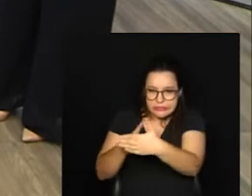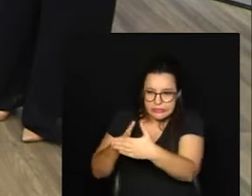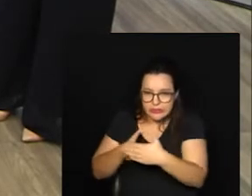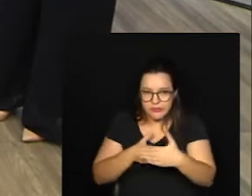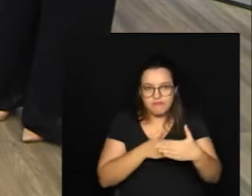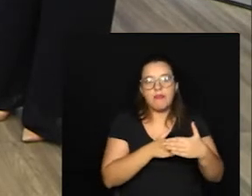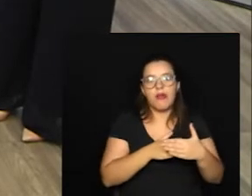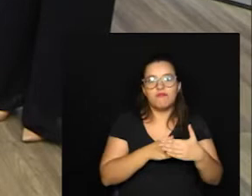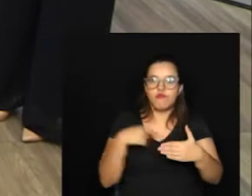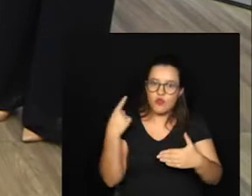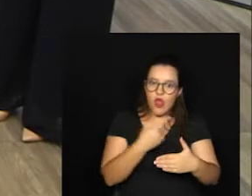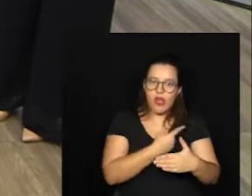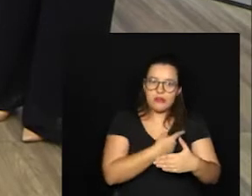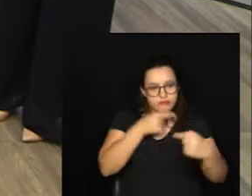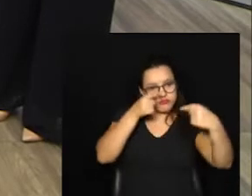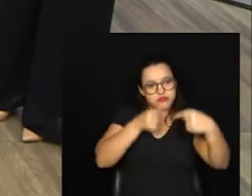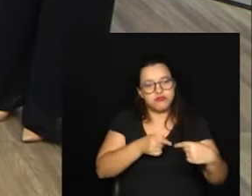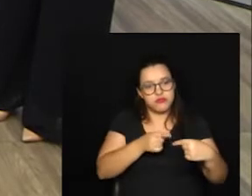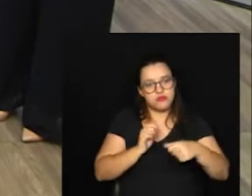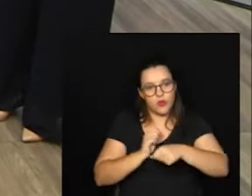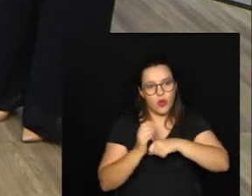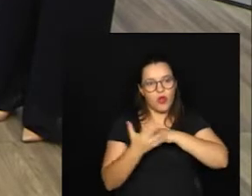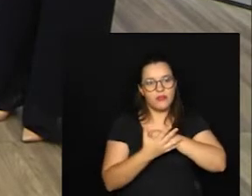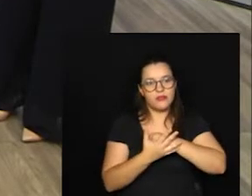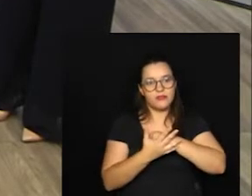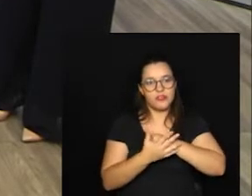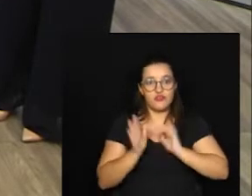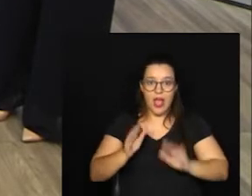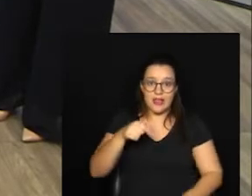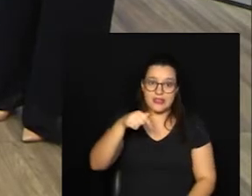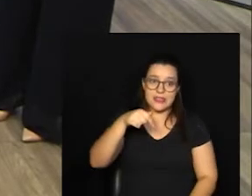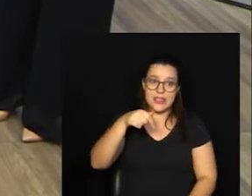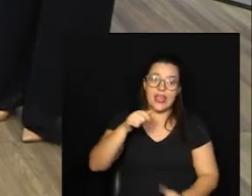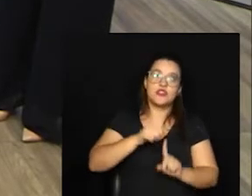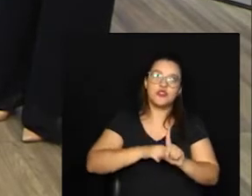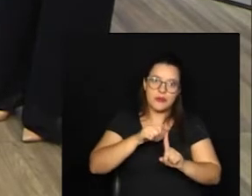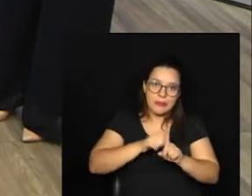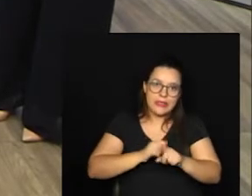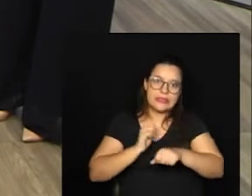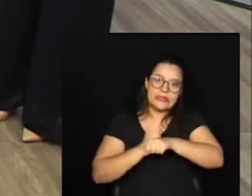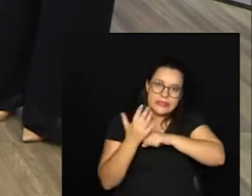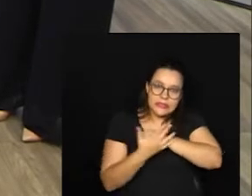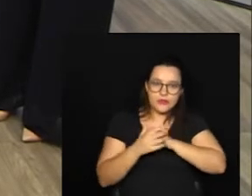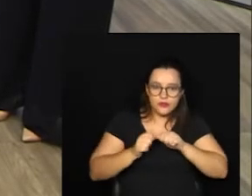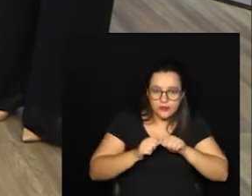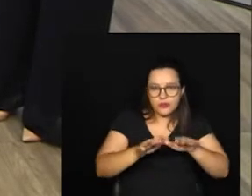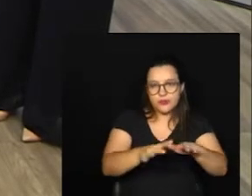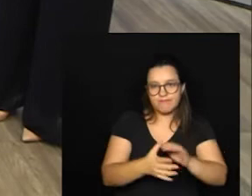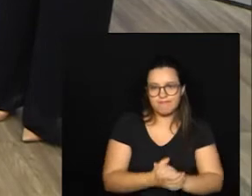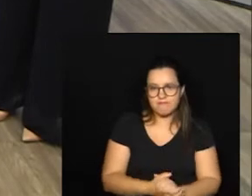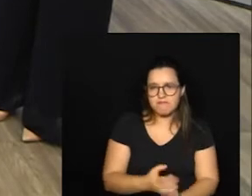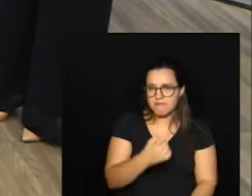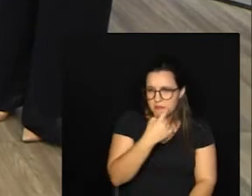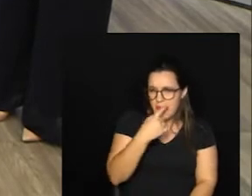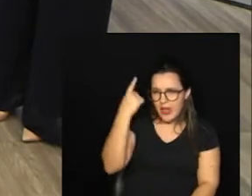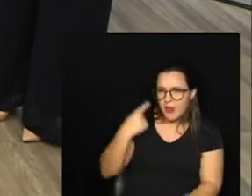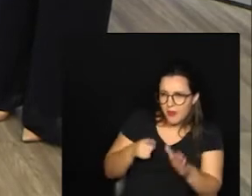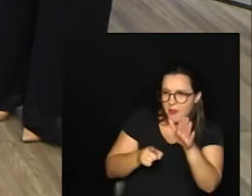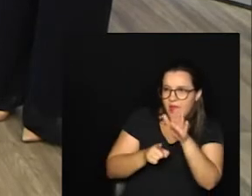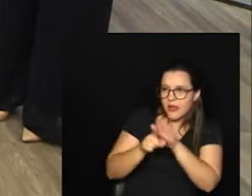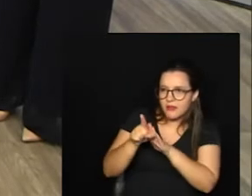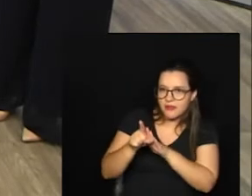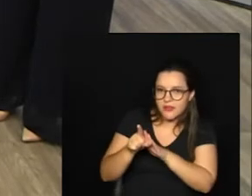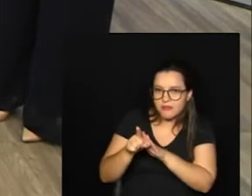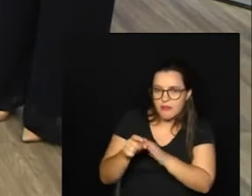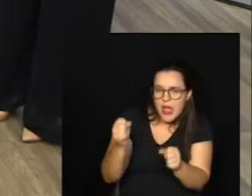vencendo a Covid-19, já que a gente já está indo para 7 meses de pandemia. Minabreu, em relação à reforma do centro